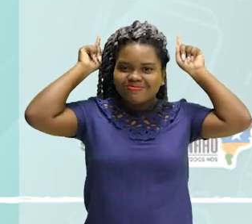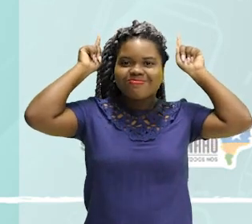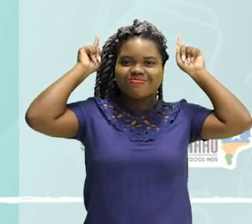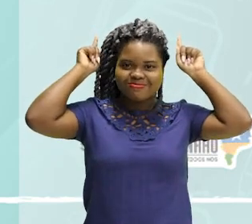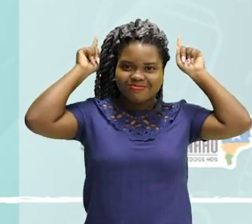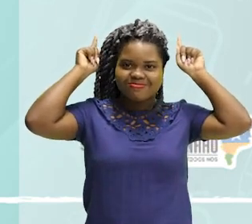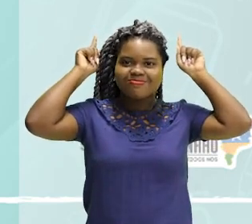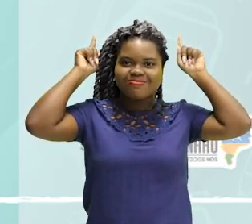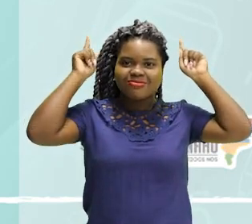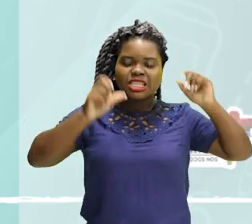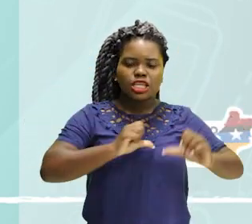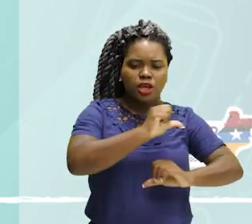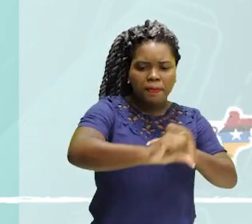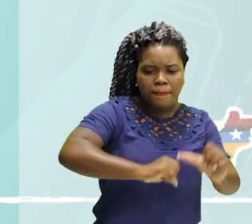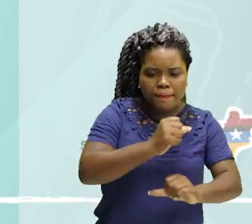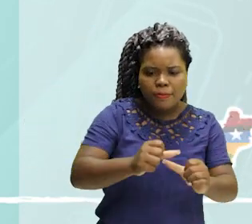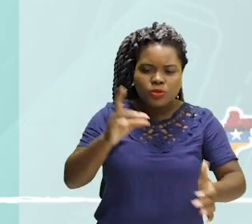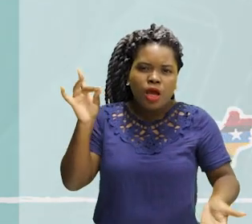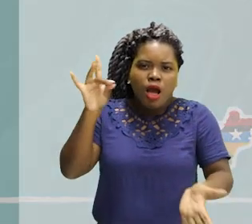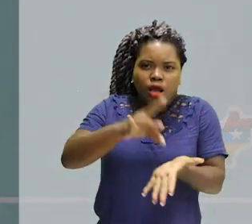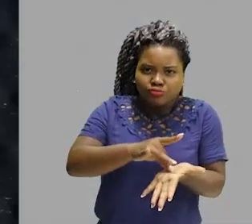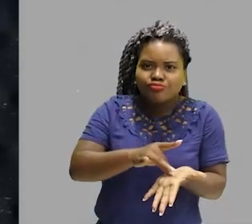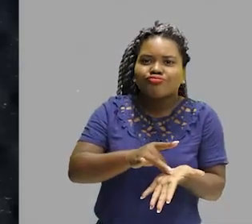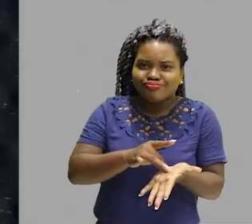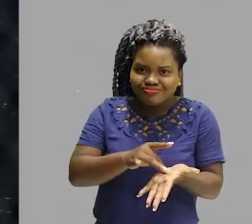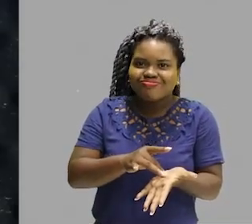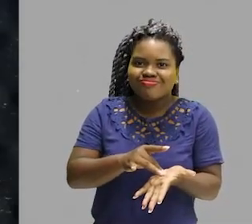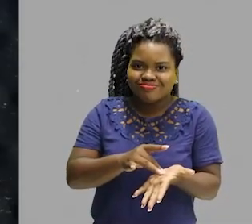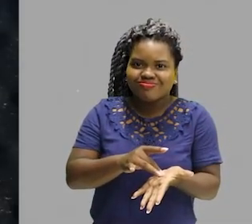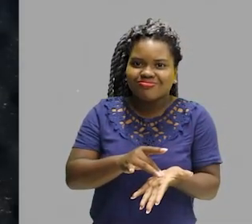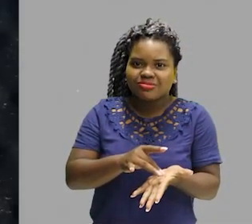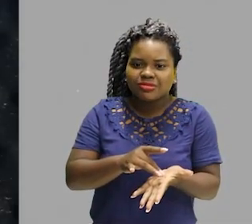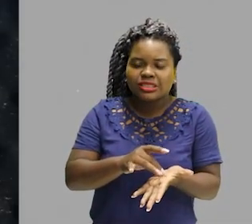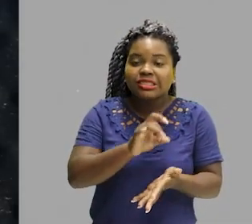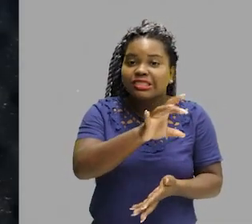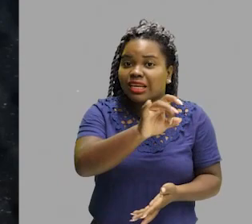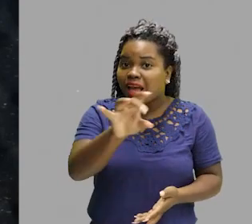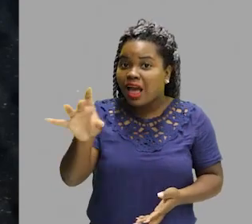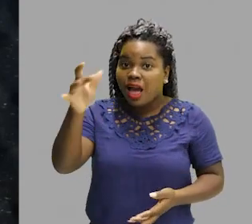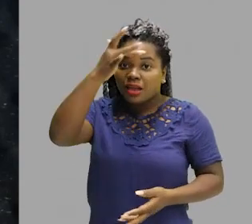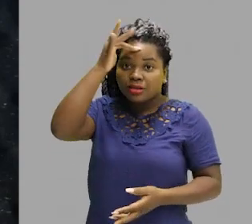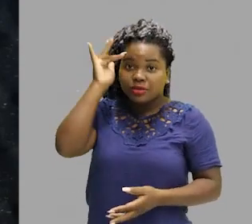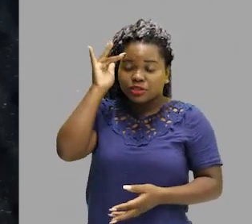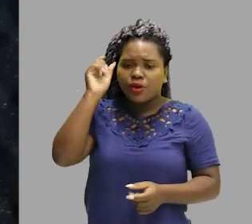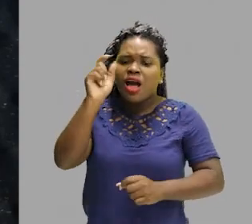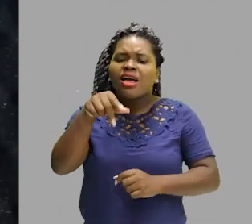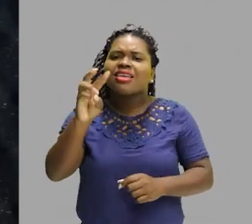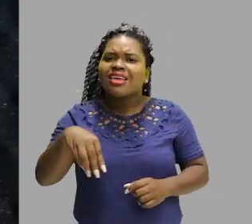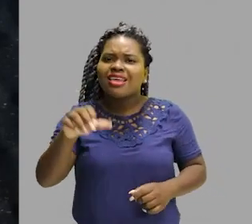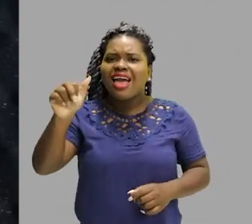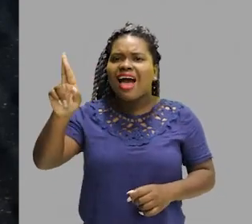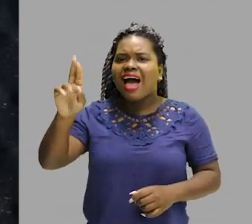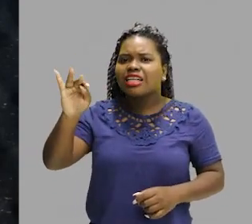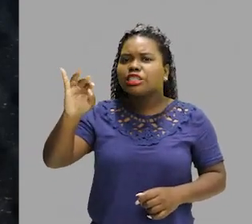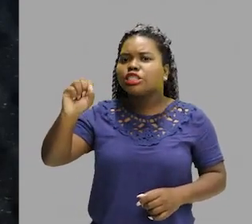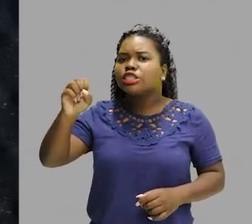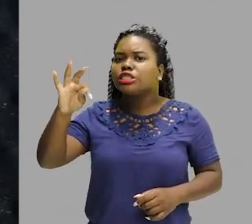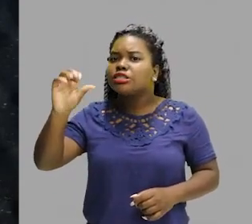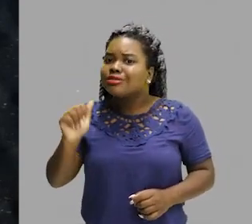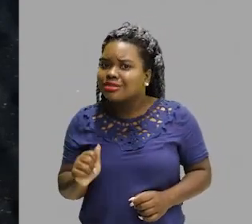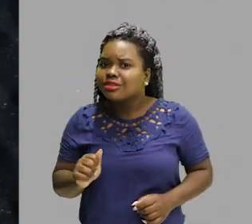de modificar a realidade, segundo a percepção do artista. O artista é aquela pessoa que vai apresentar a